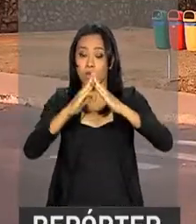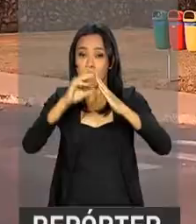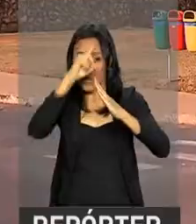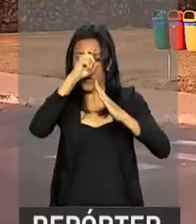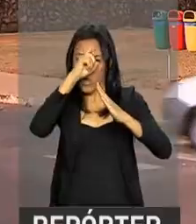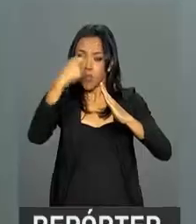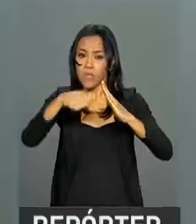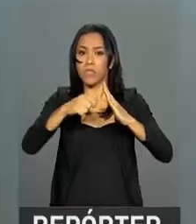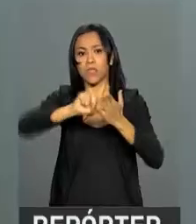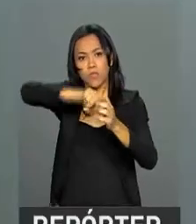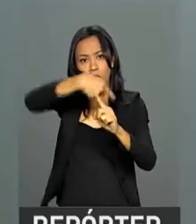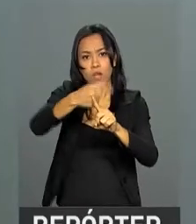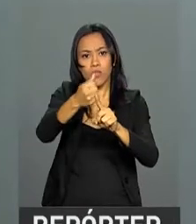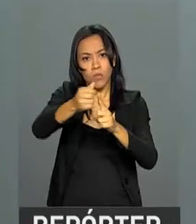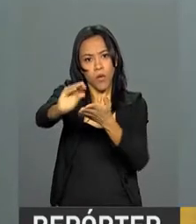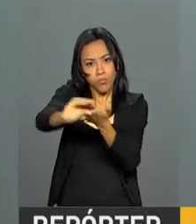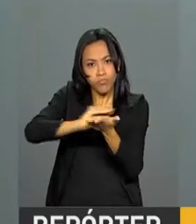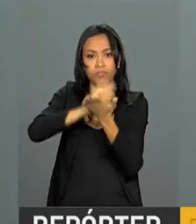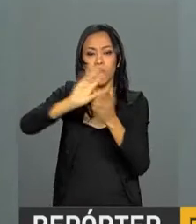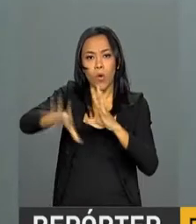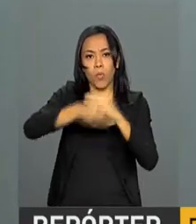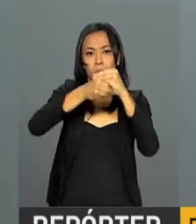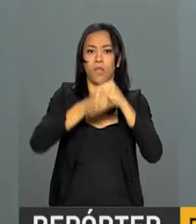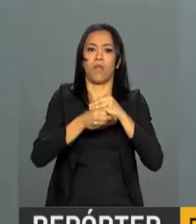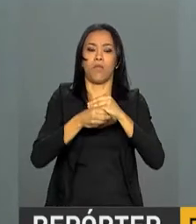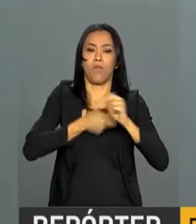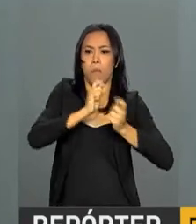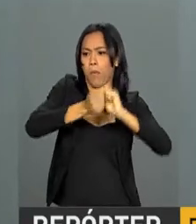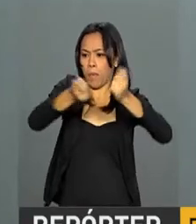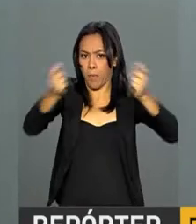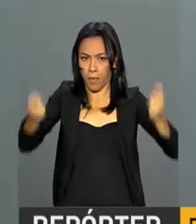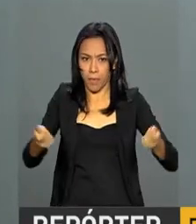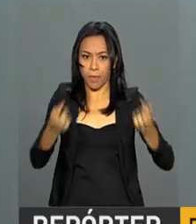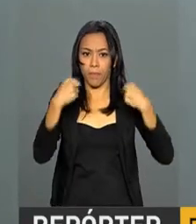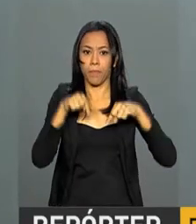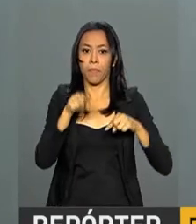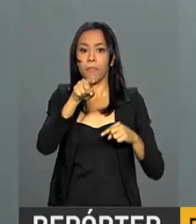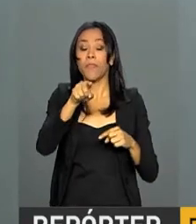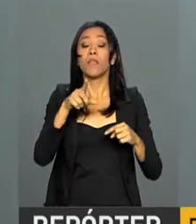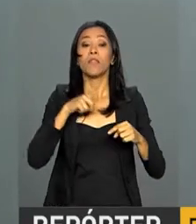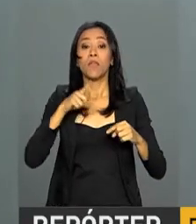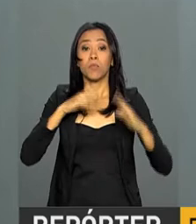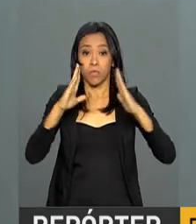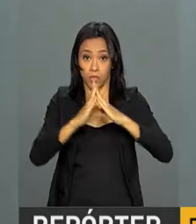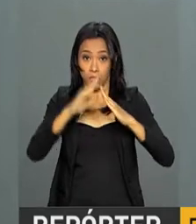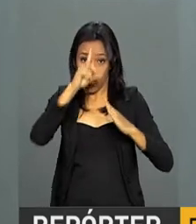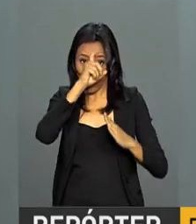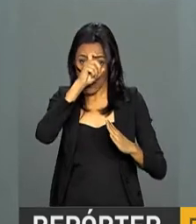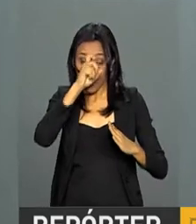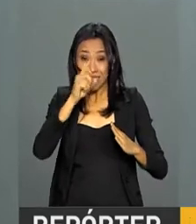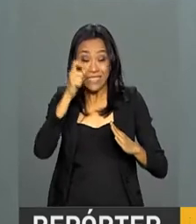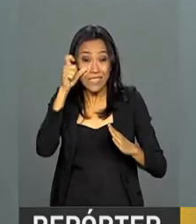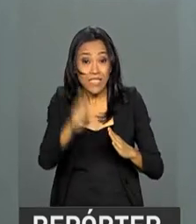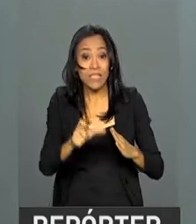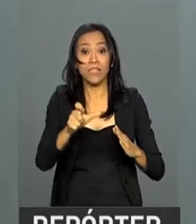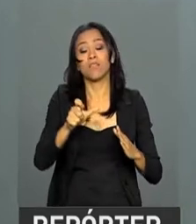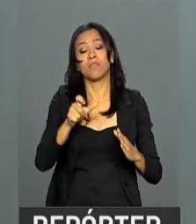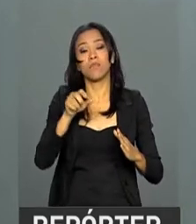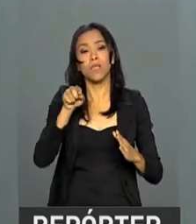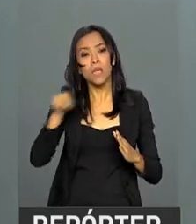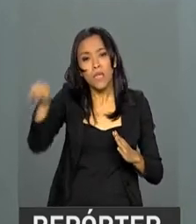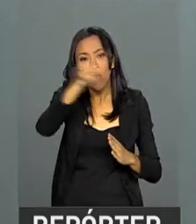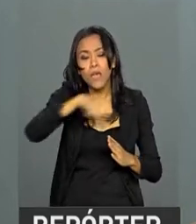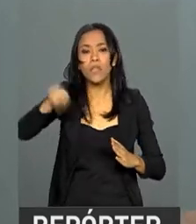o funcionamento. Nós, Ministério da Saúde, temos interesse na estruturação desses hospitais, até para que eles possam cada vez